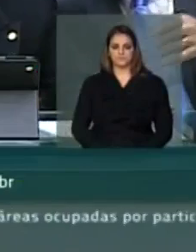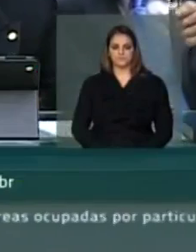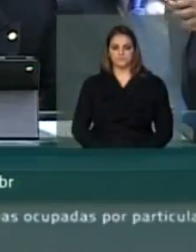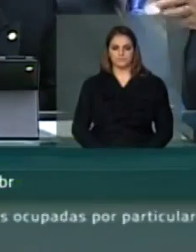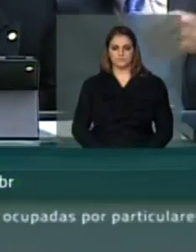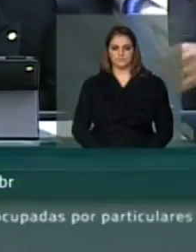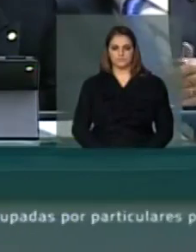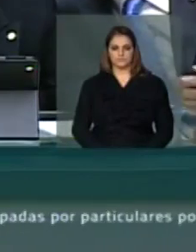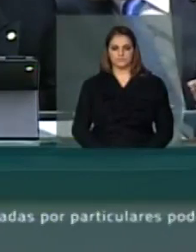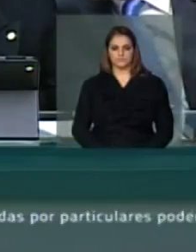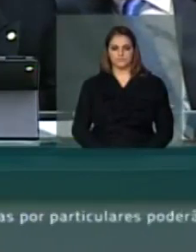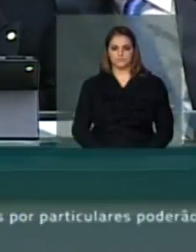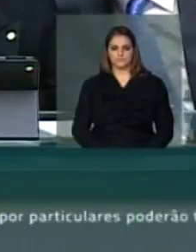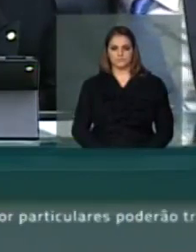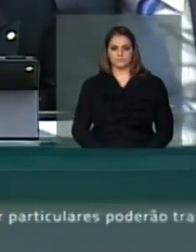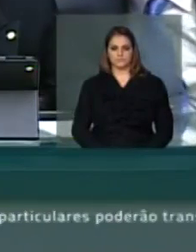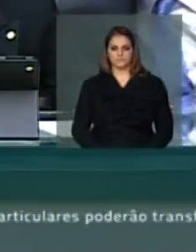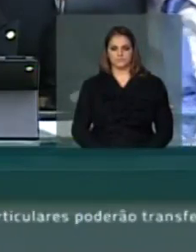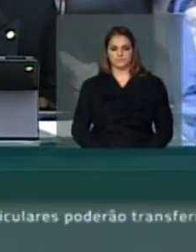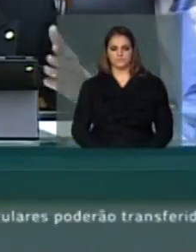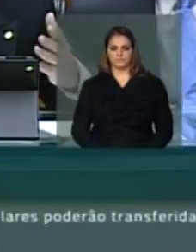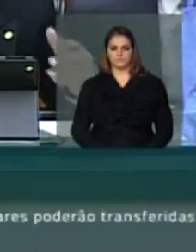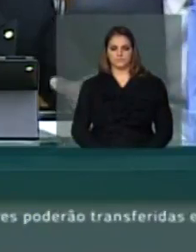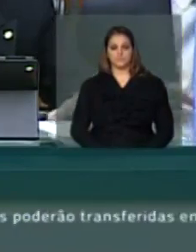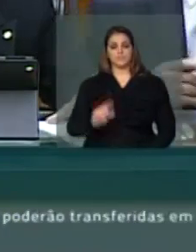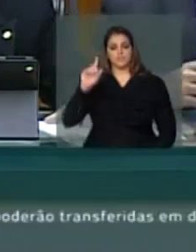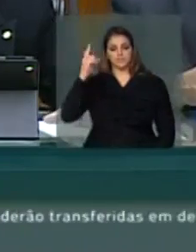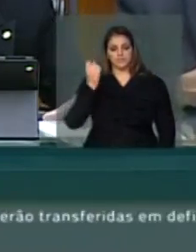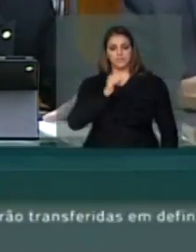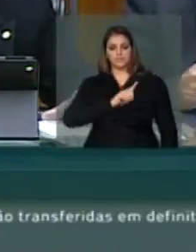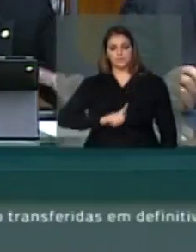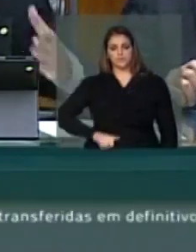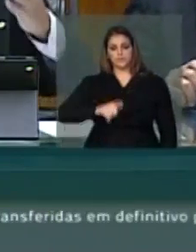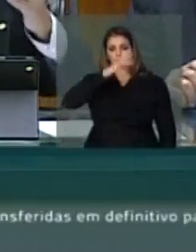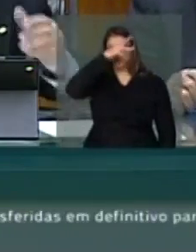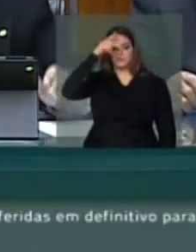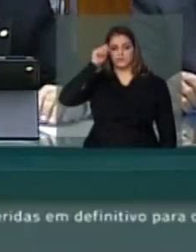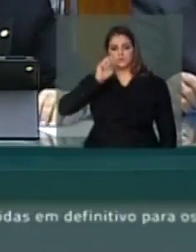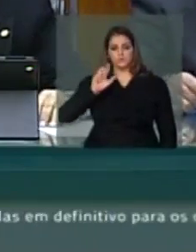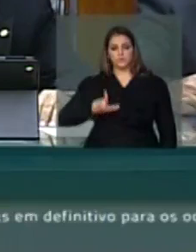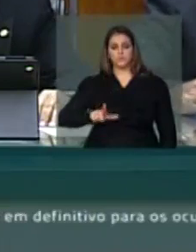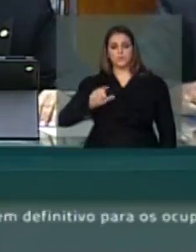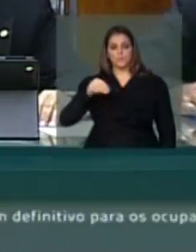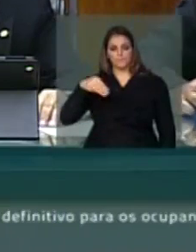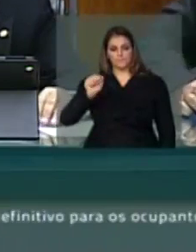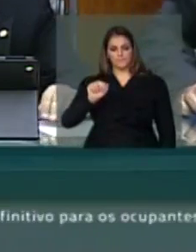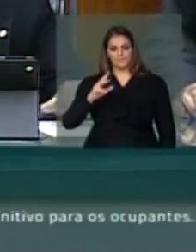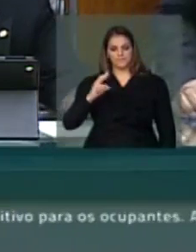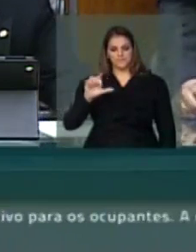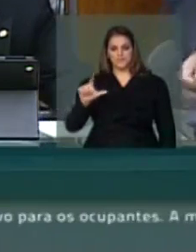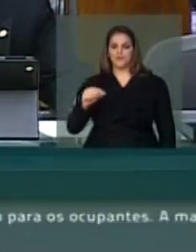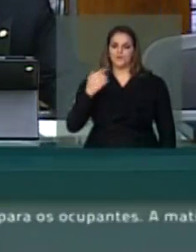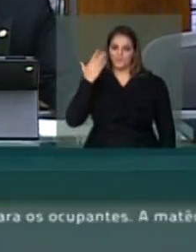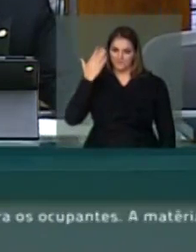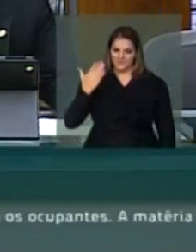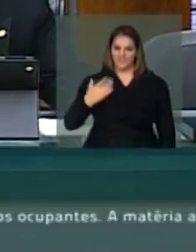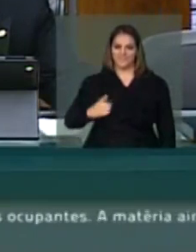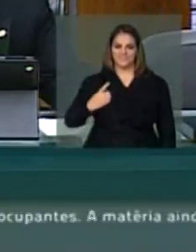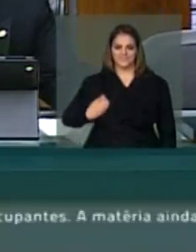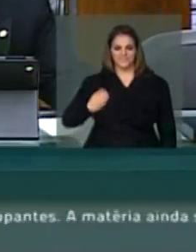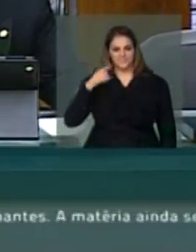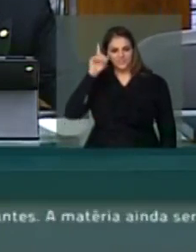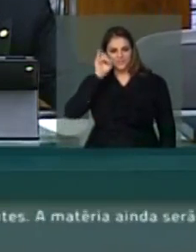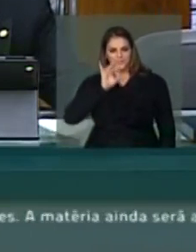Ex-governador de Mato Grosso do Sul, Marcelo Miranda Soares. E o ex-governador de Mato Grosso do Sul, Marcelo, muito obrigado pela presença, governador. Deus